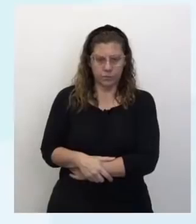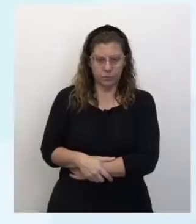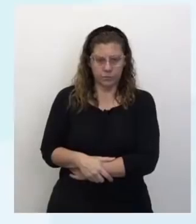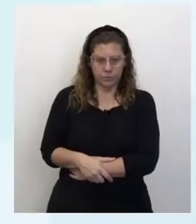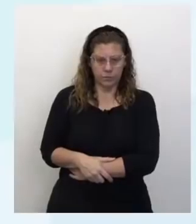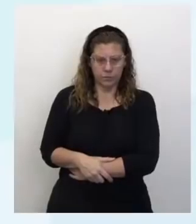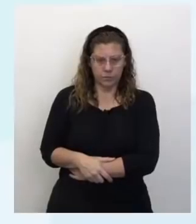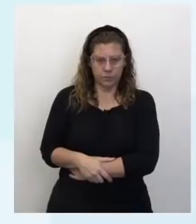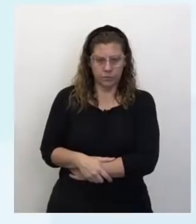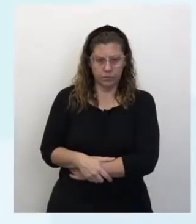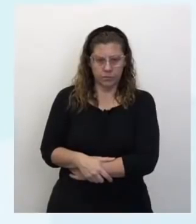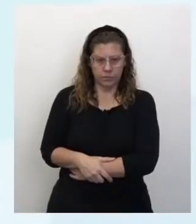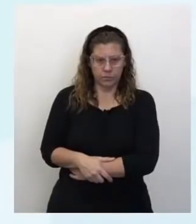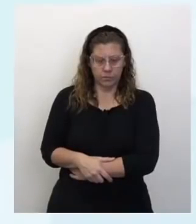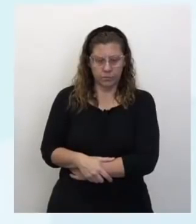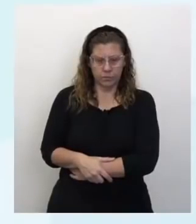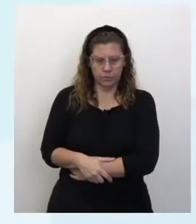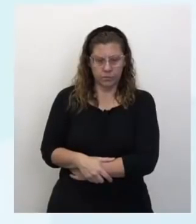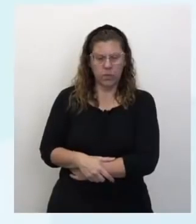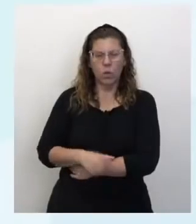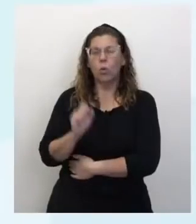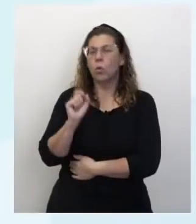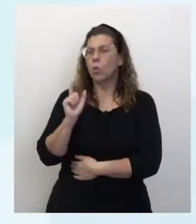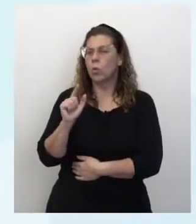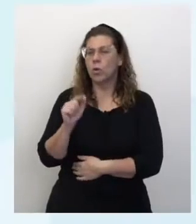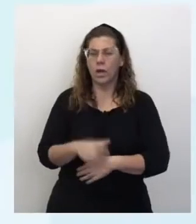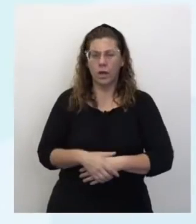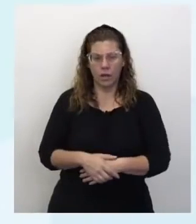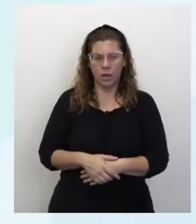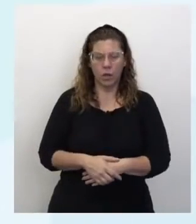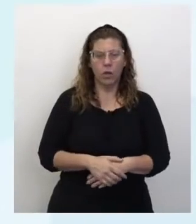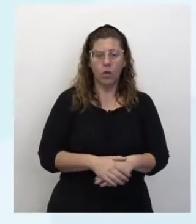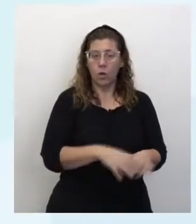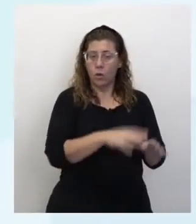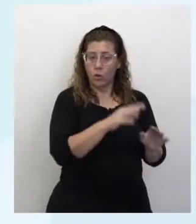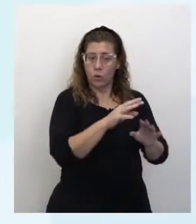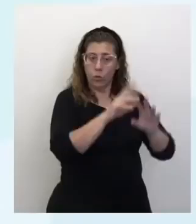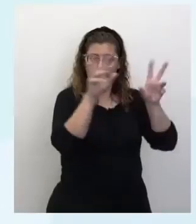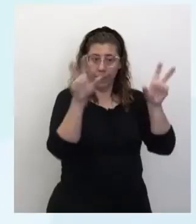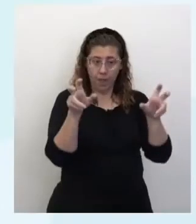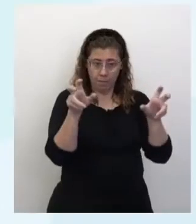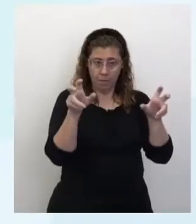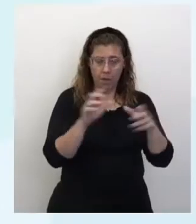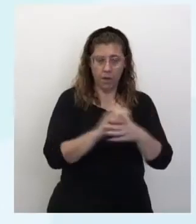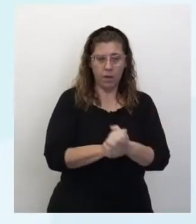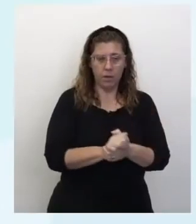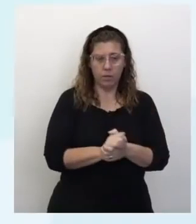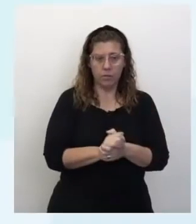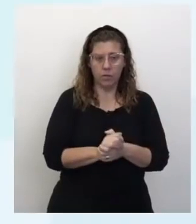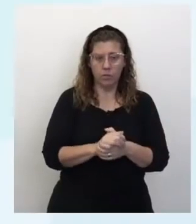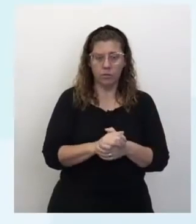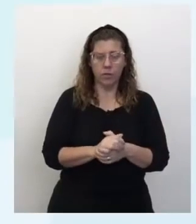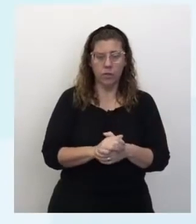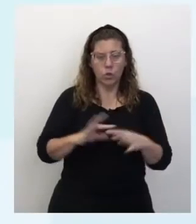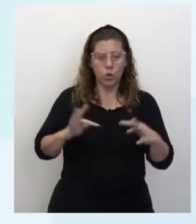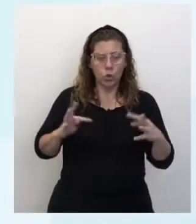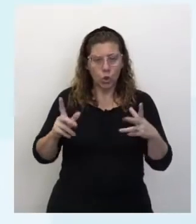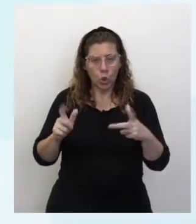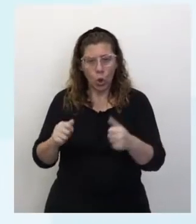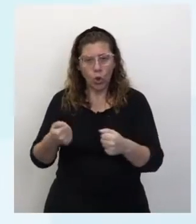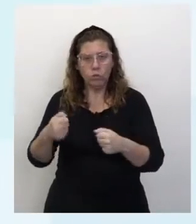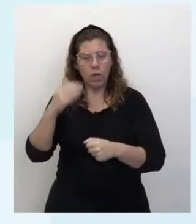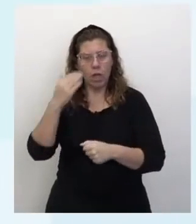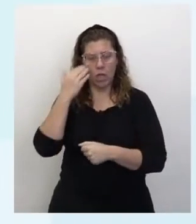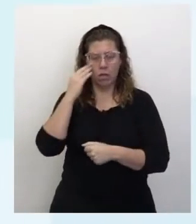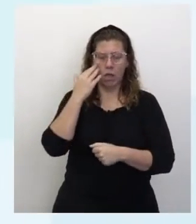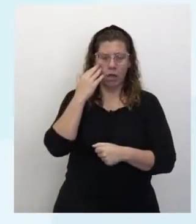understand, must consider. O que é isso? Ó? O tema deve ser de um interesse coletivo. A